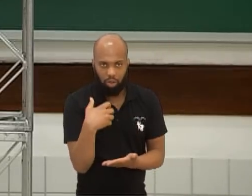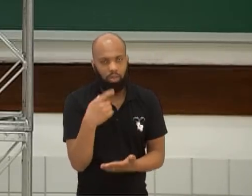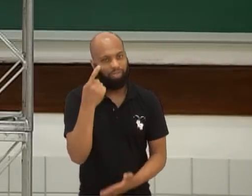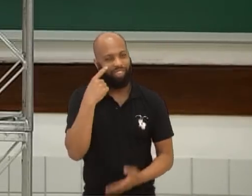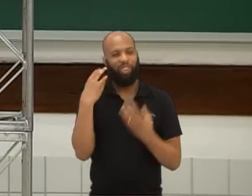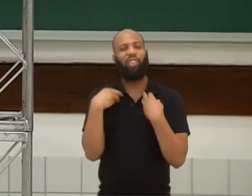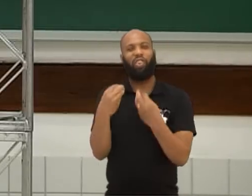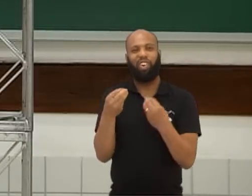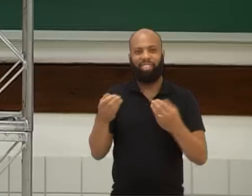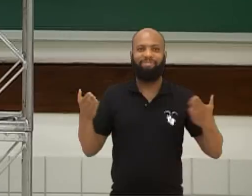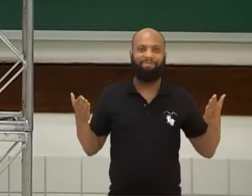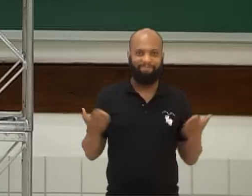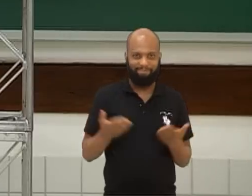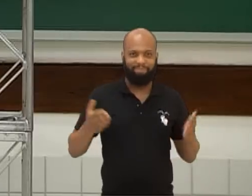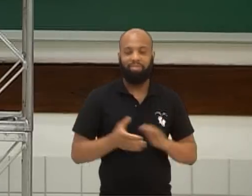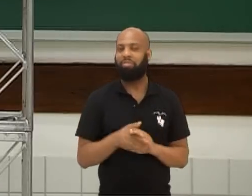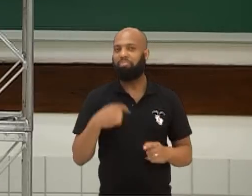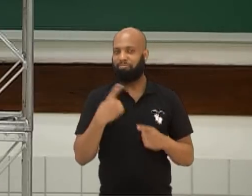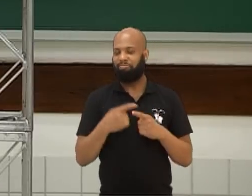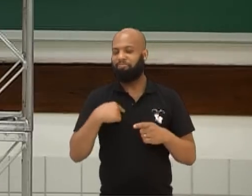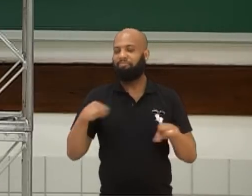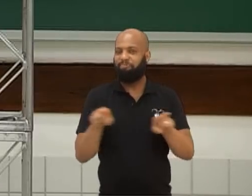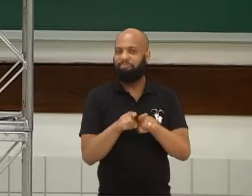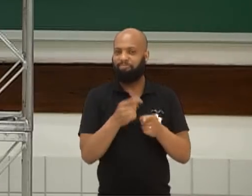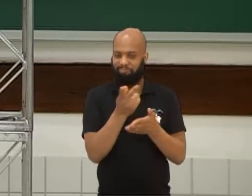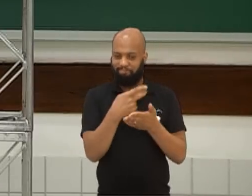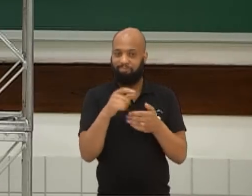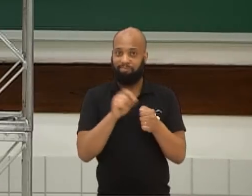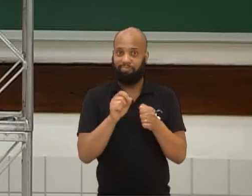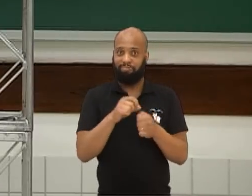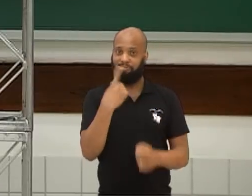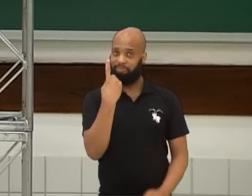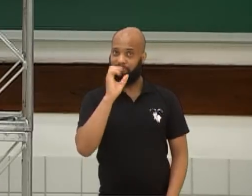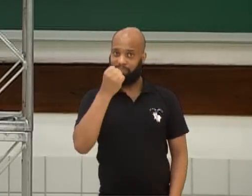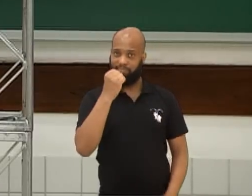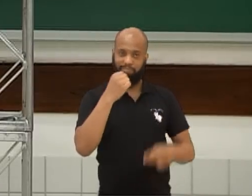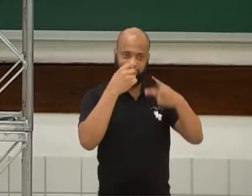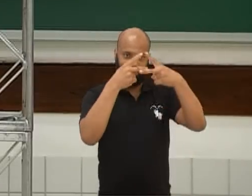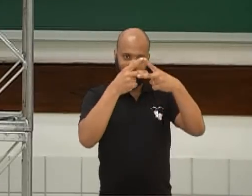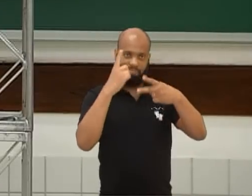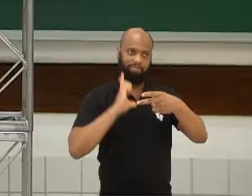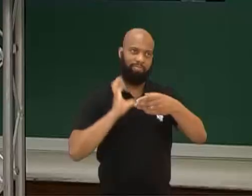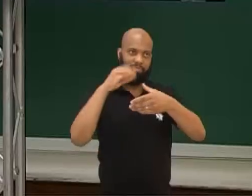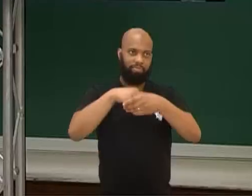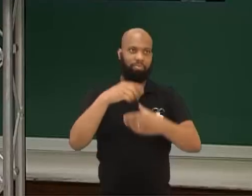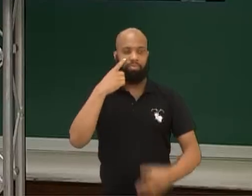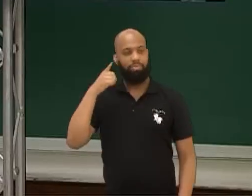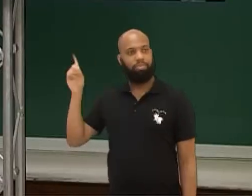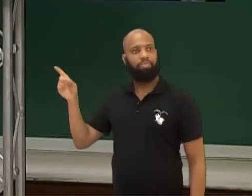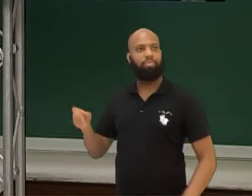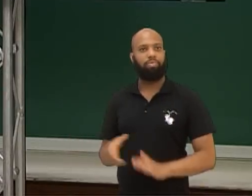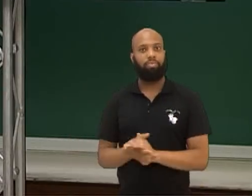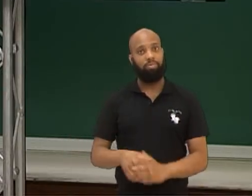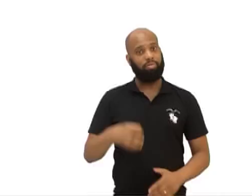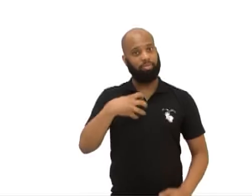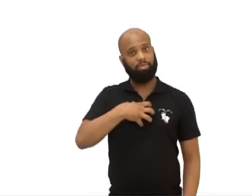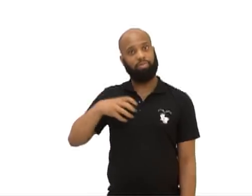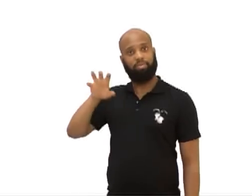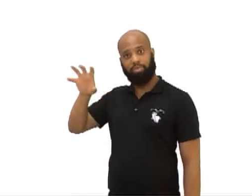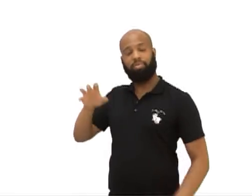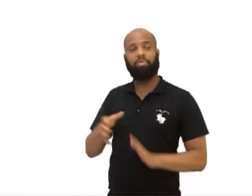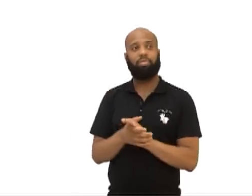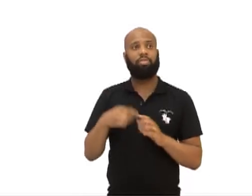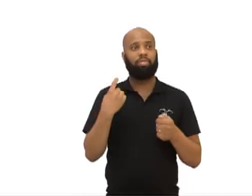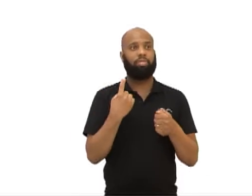ver como é que fica? Eu também desenhei e tracei os 18 triângulos. Vem comigo aqui. Ó como é que fica.